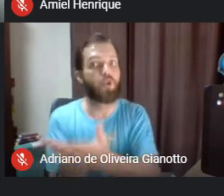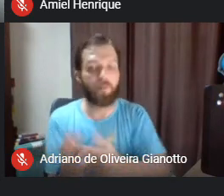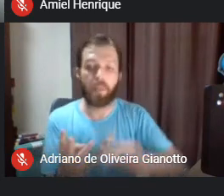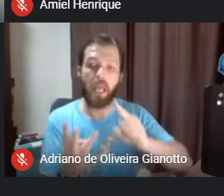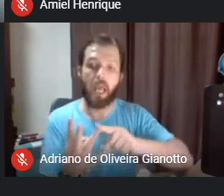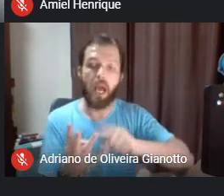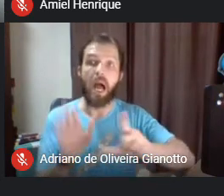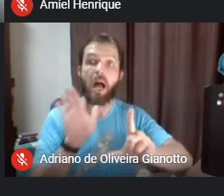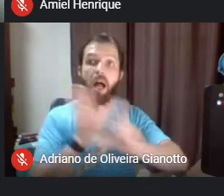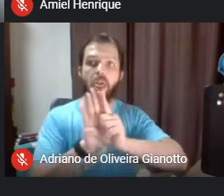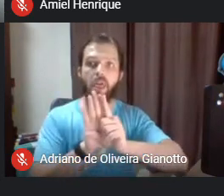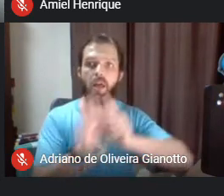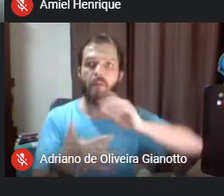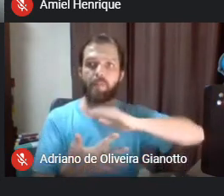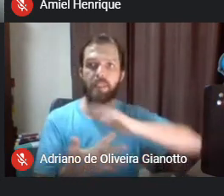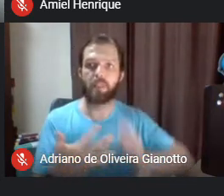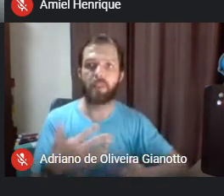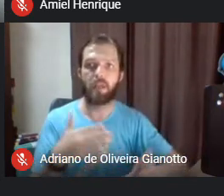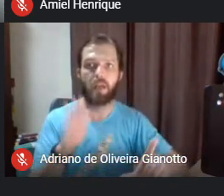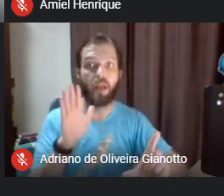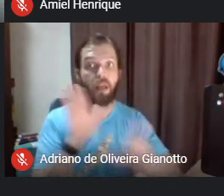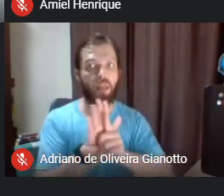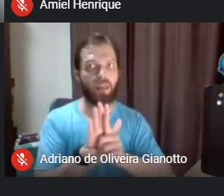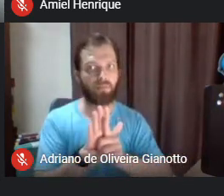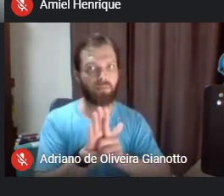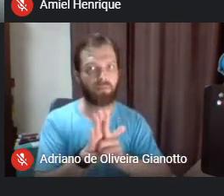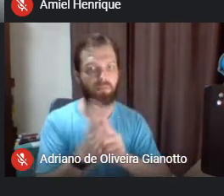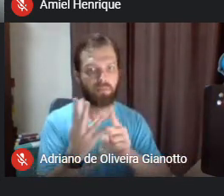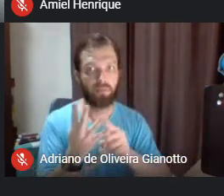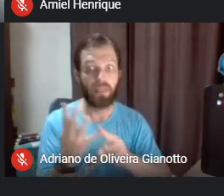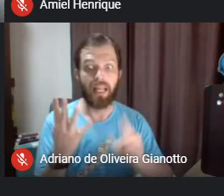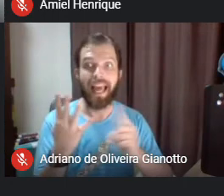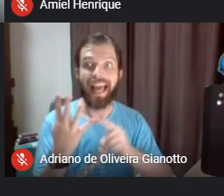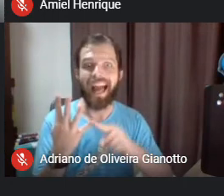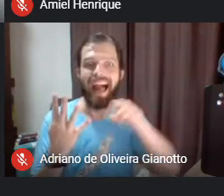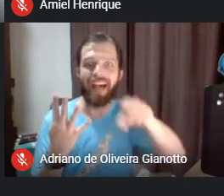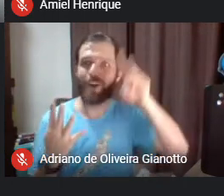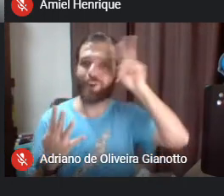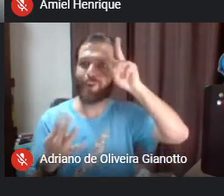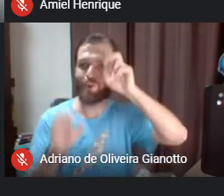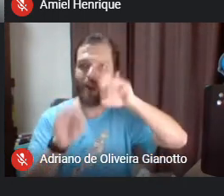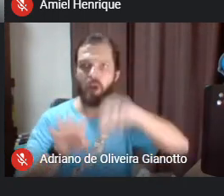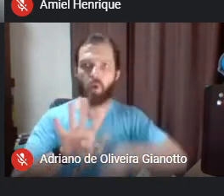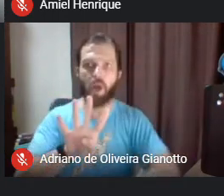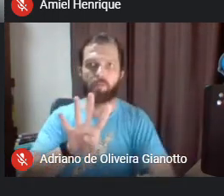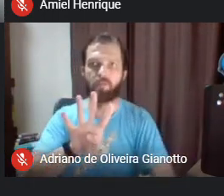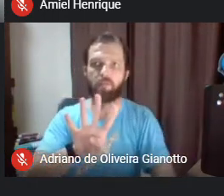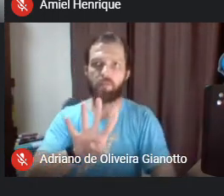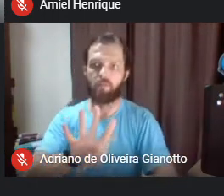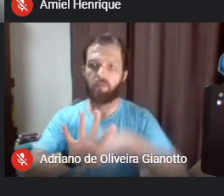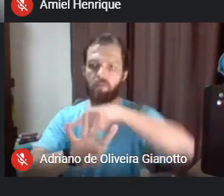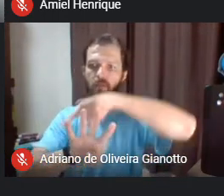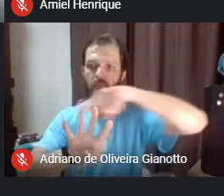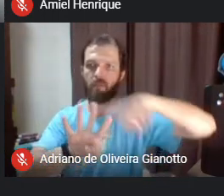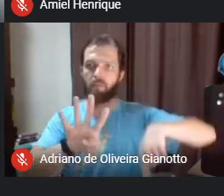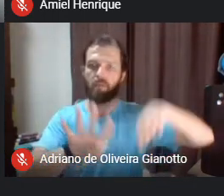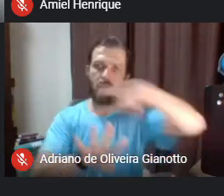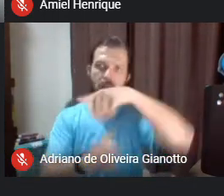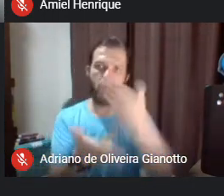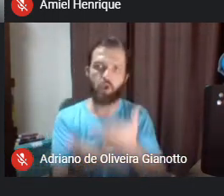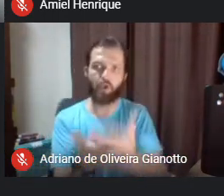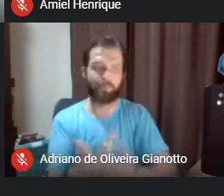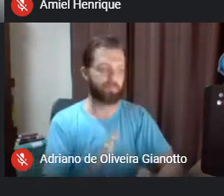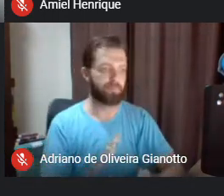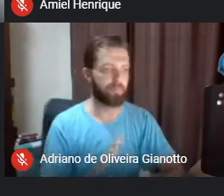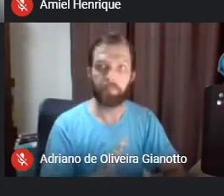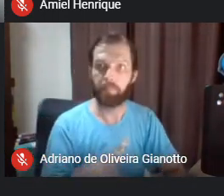5626, também, estudem o decreto 56, a lei 10.436 da Libras, e também o que eu falei aqui